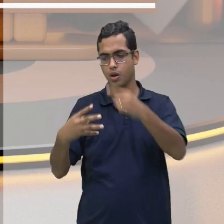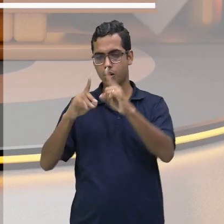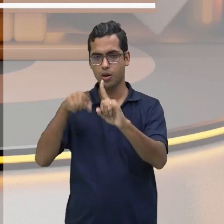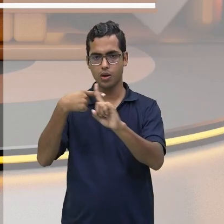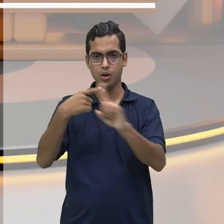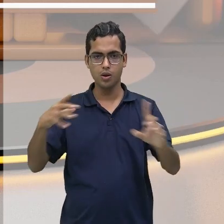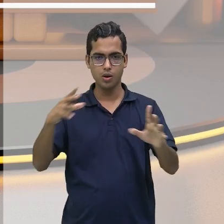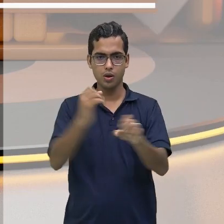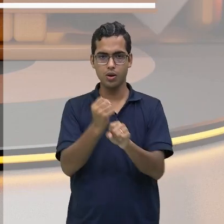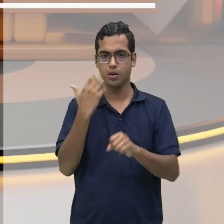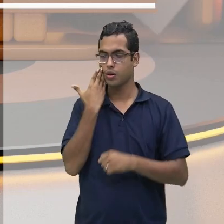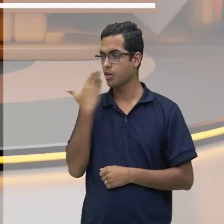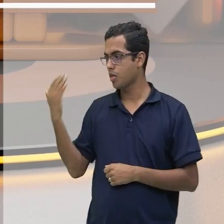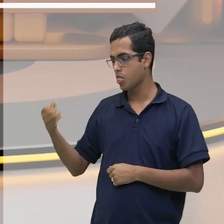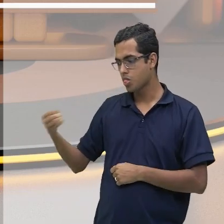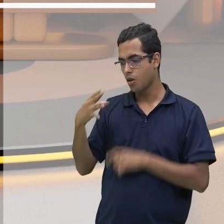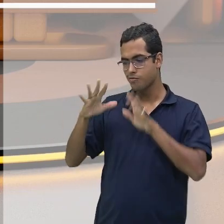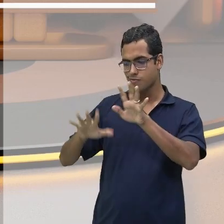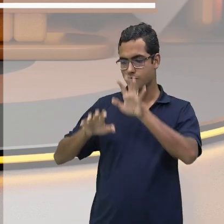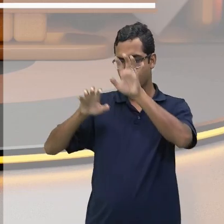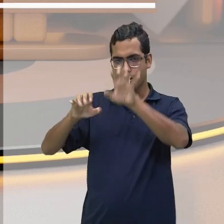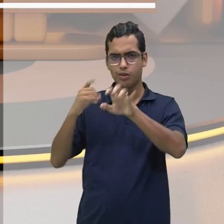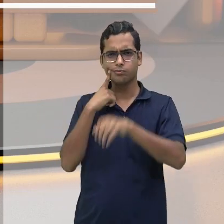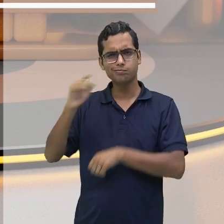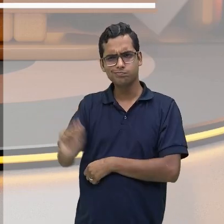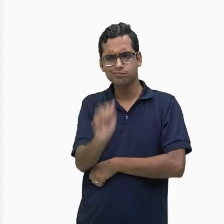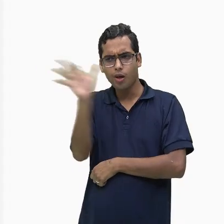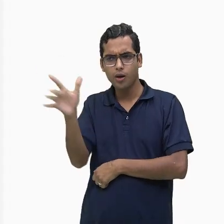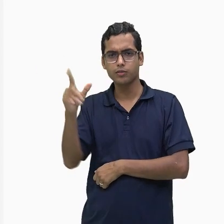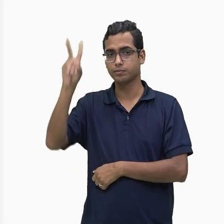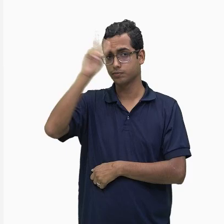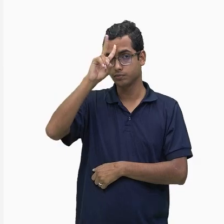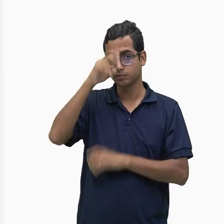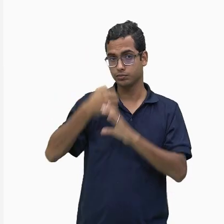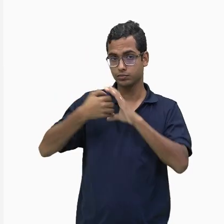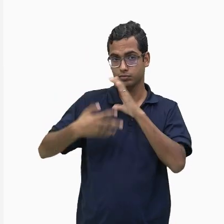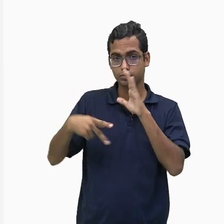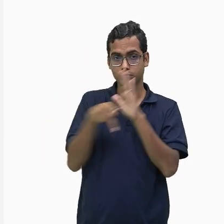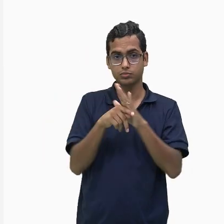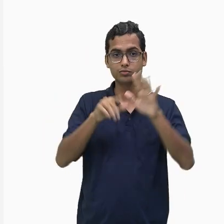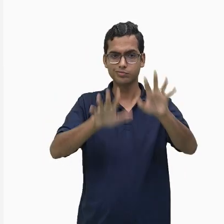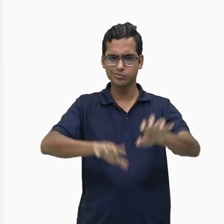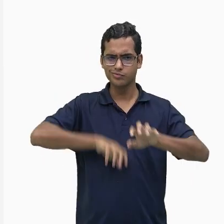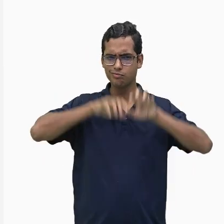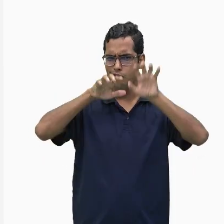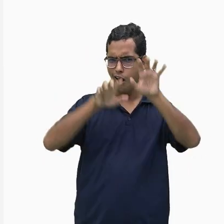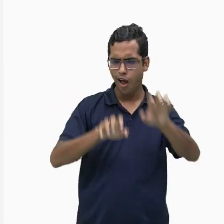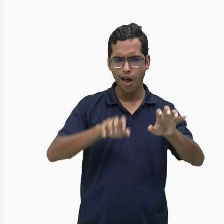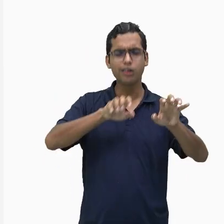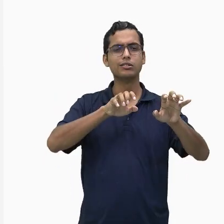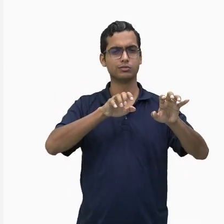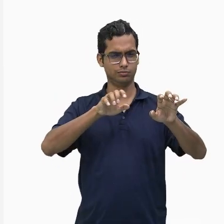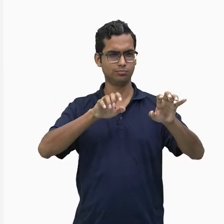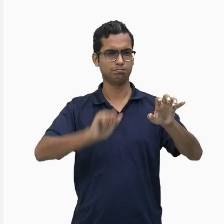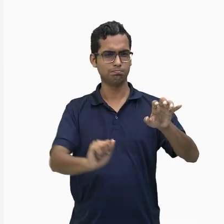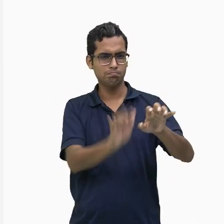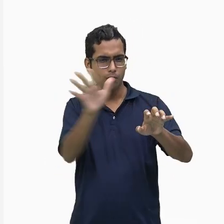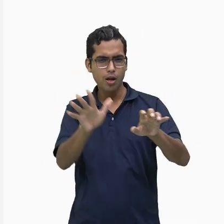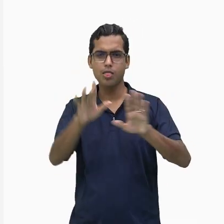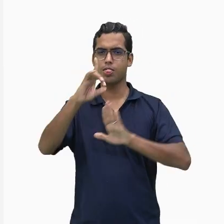nós também iremos relembrar essas características. Olha só, os tigres asiáticos, gente, principalmente ali na década